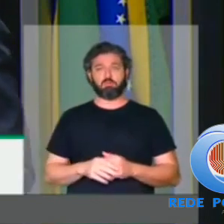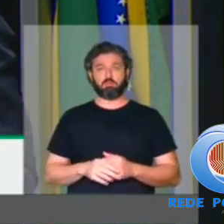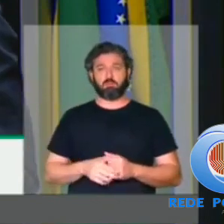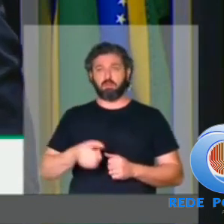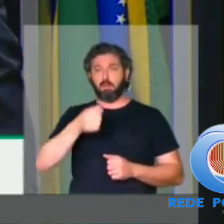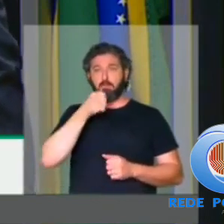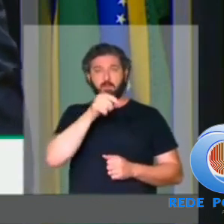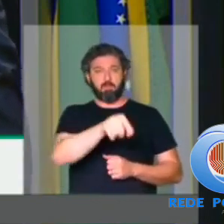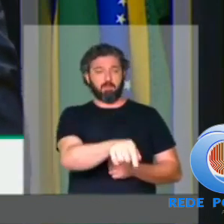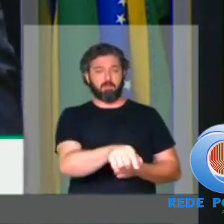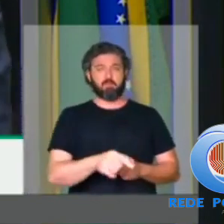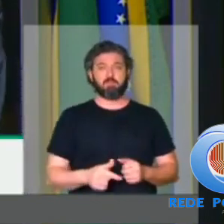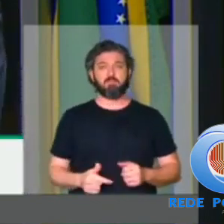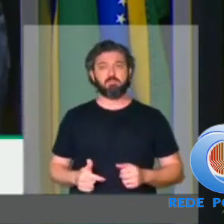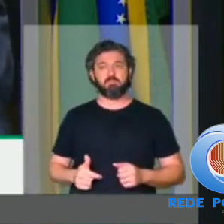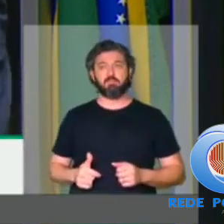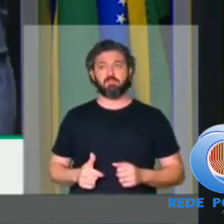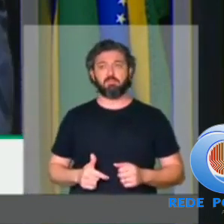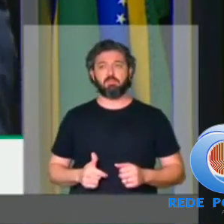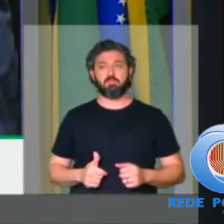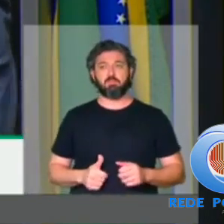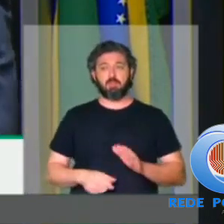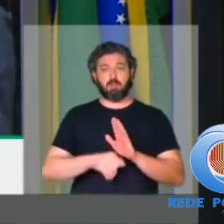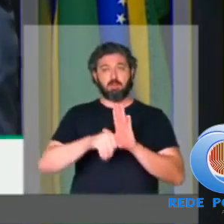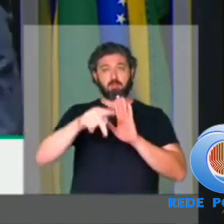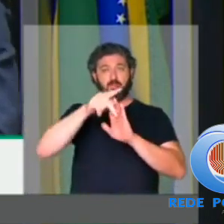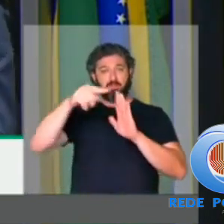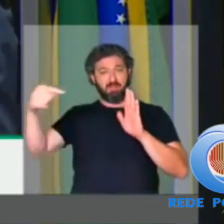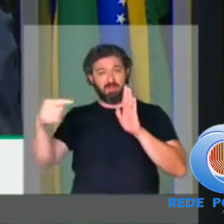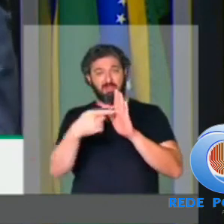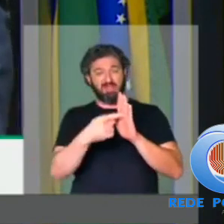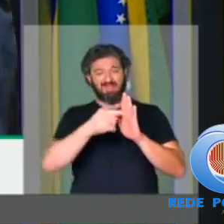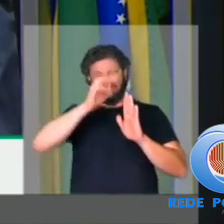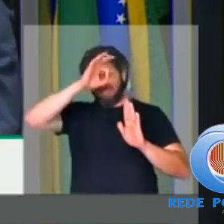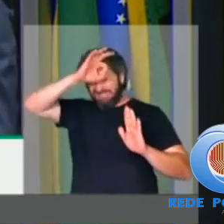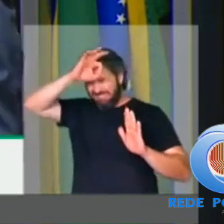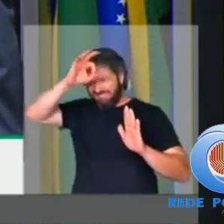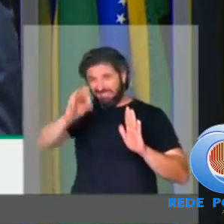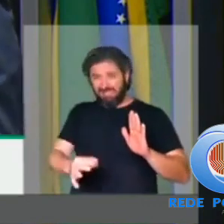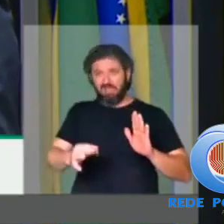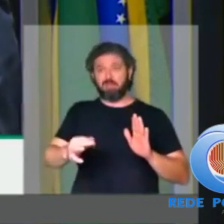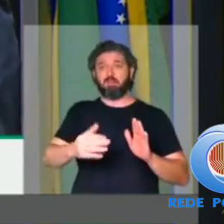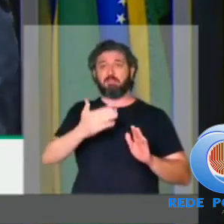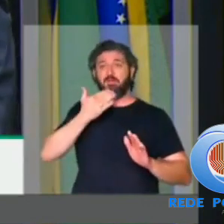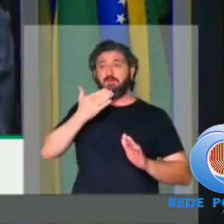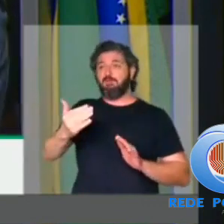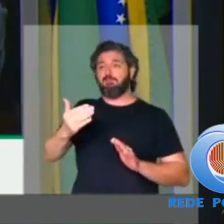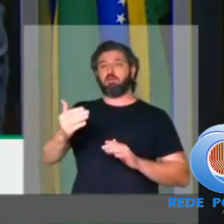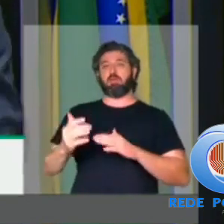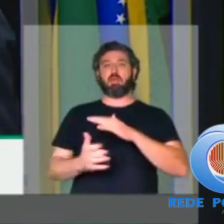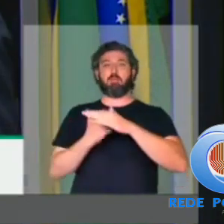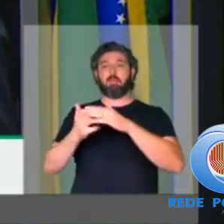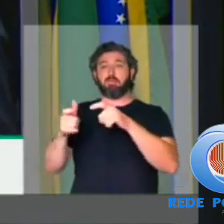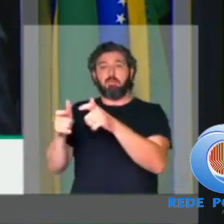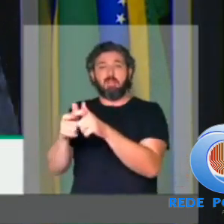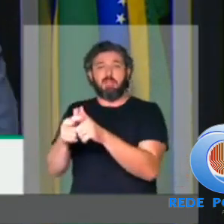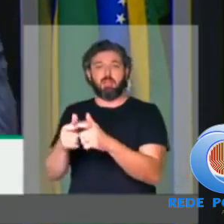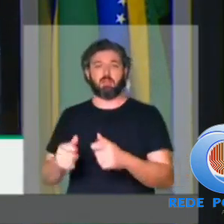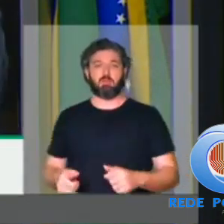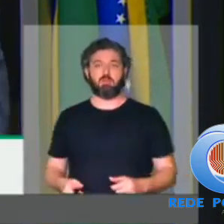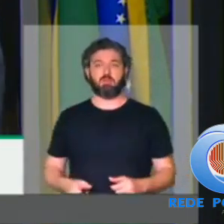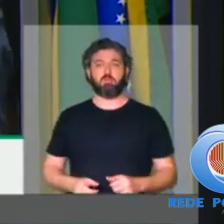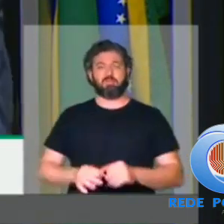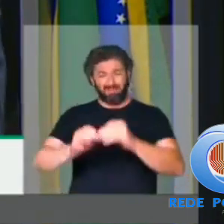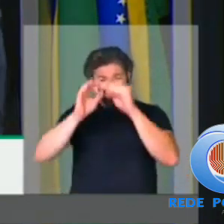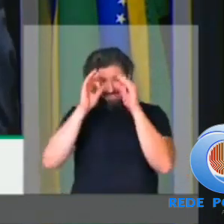no microfone de apartes. Esta MP é justamente para privilegiar o pequeno.